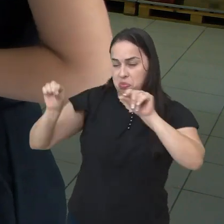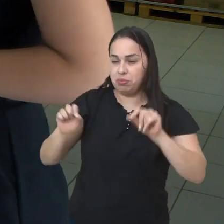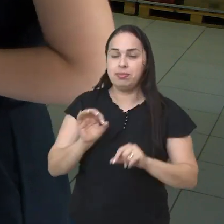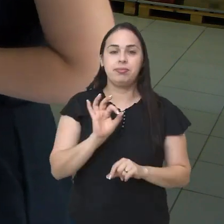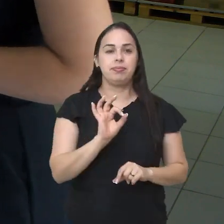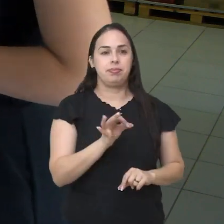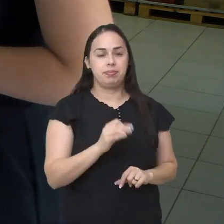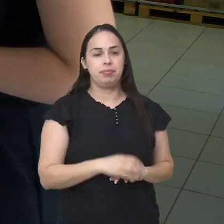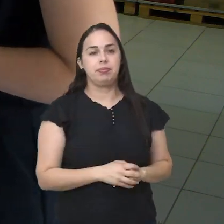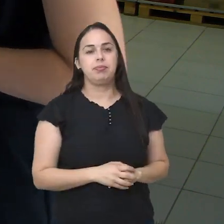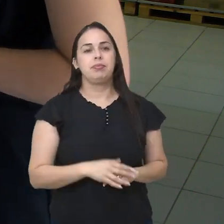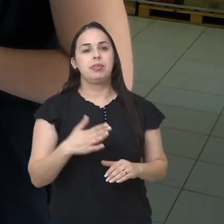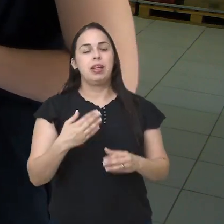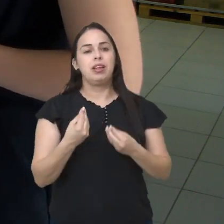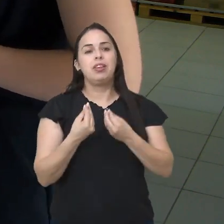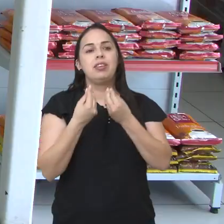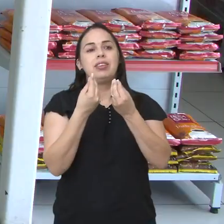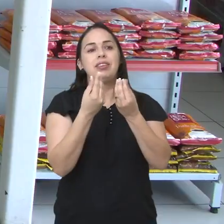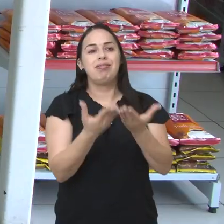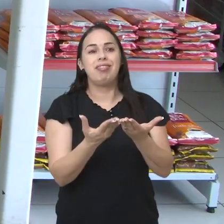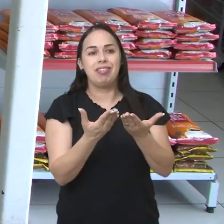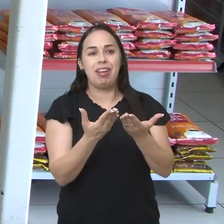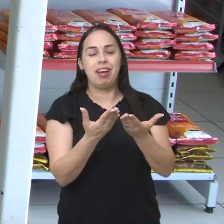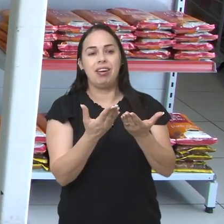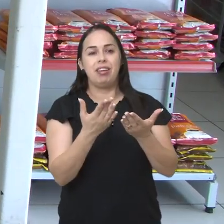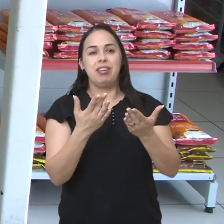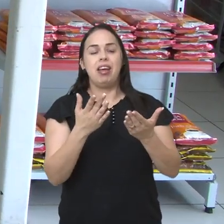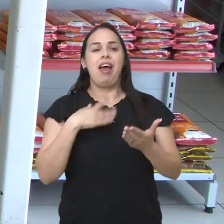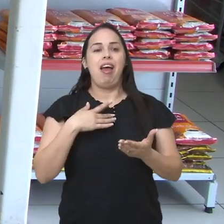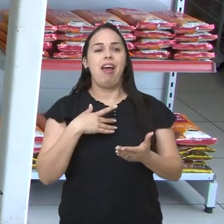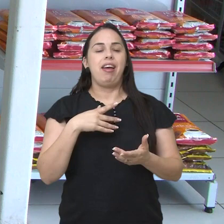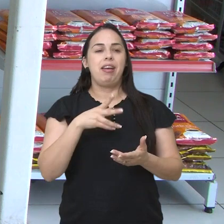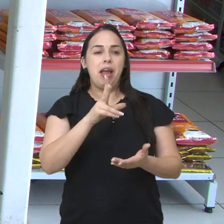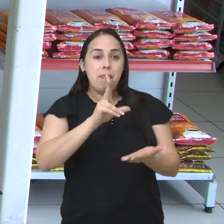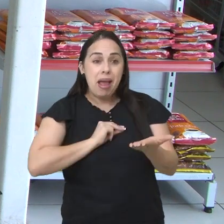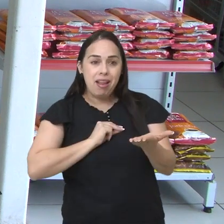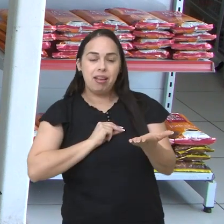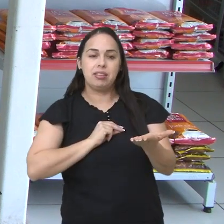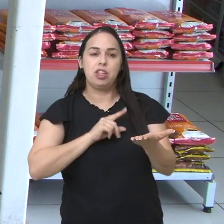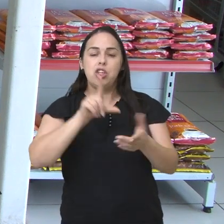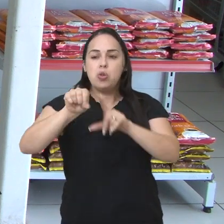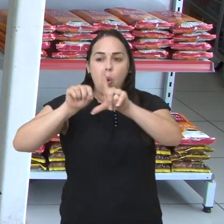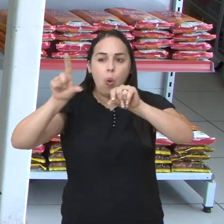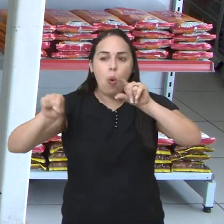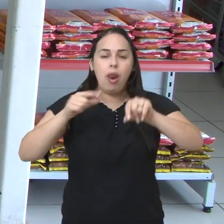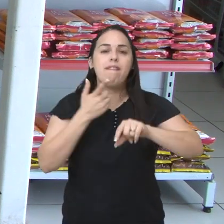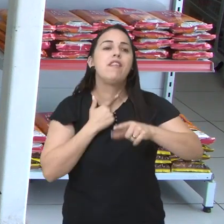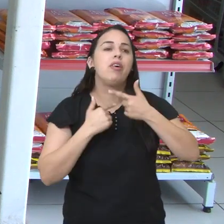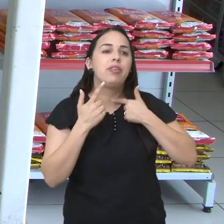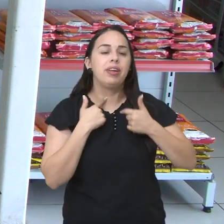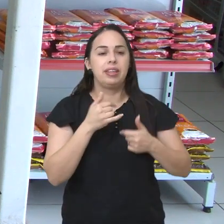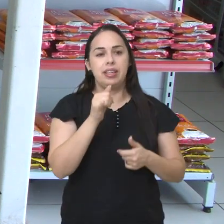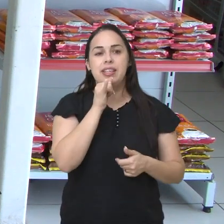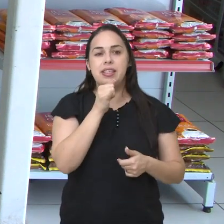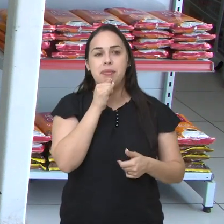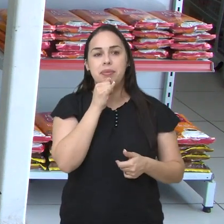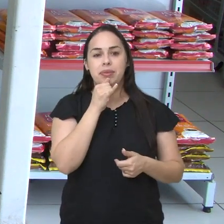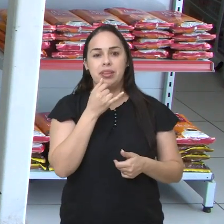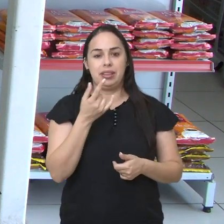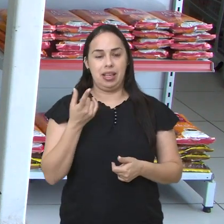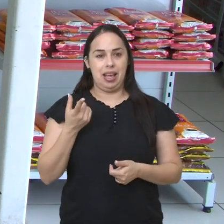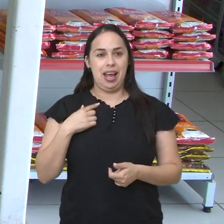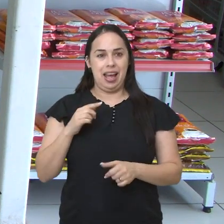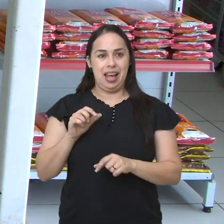do alimento, a gente quer dar essa dignidade da família escolher aquilo que ela tem. Então ela recebe um crédito que a assistente